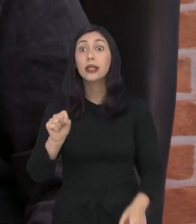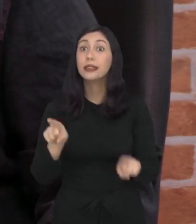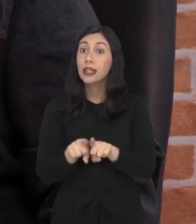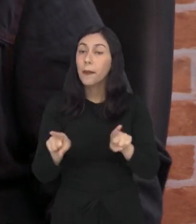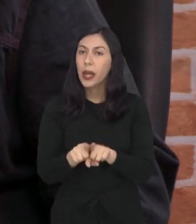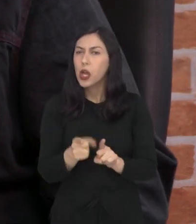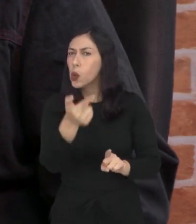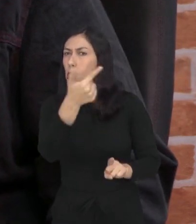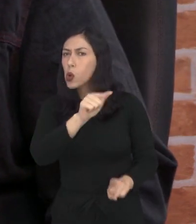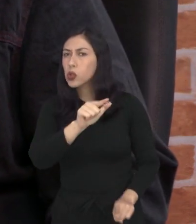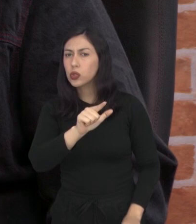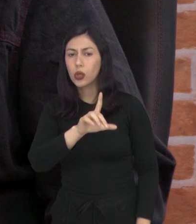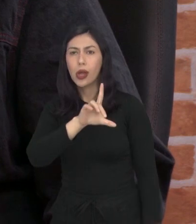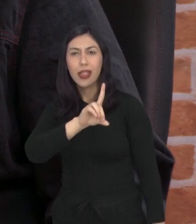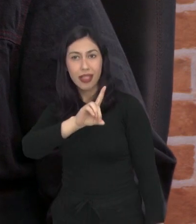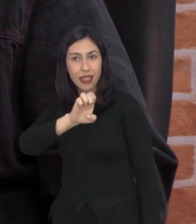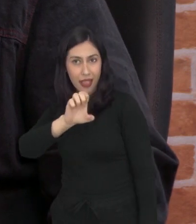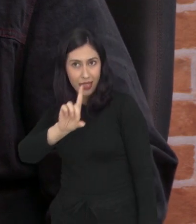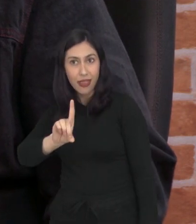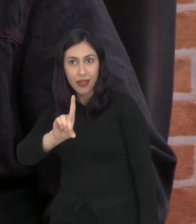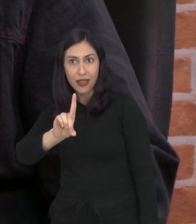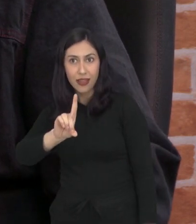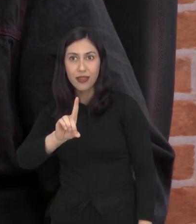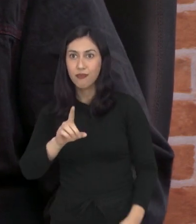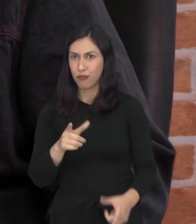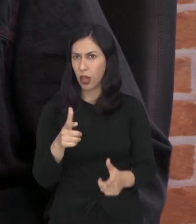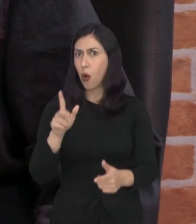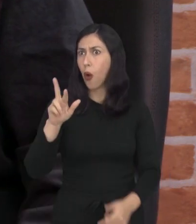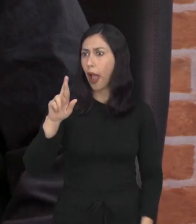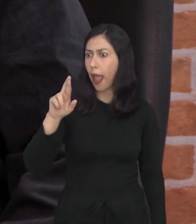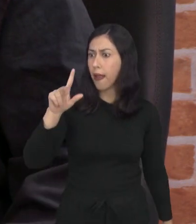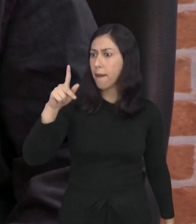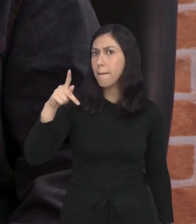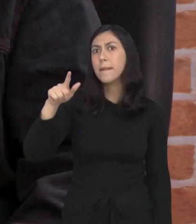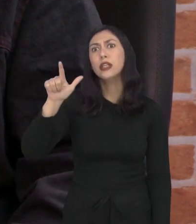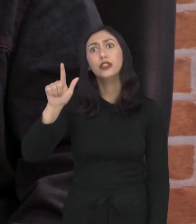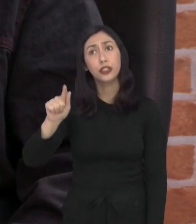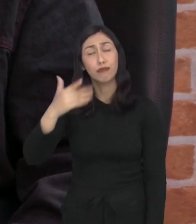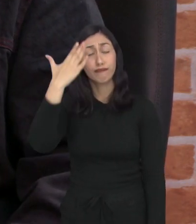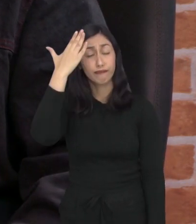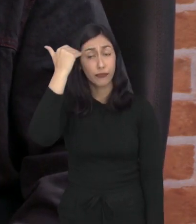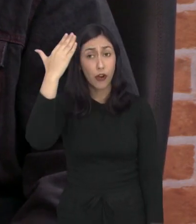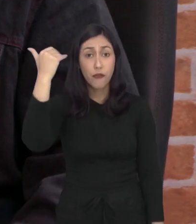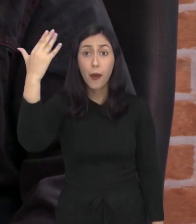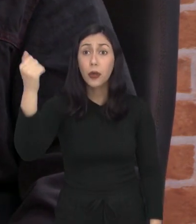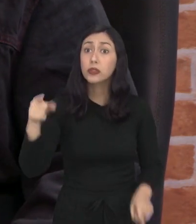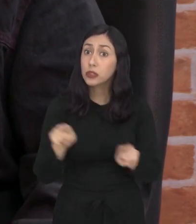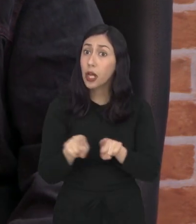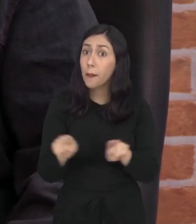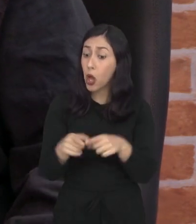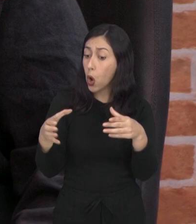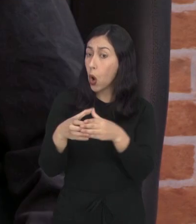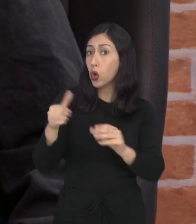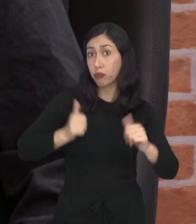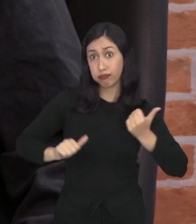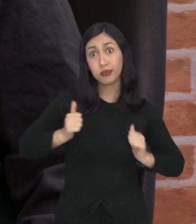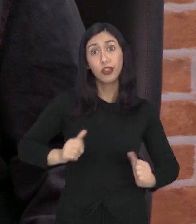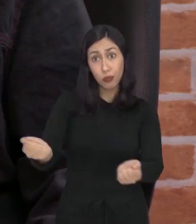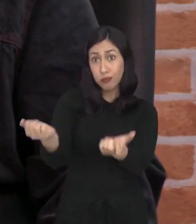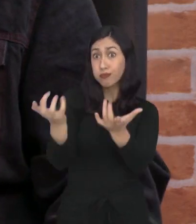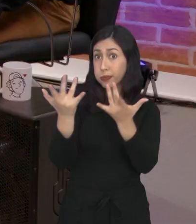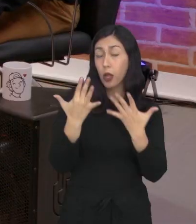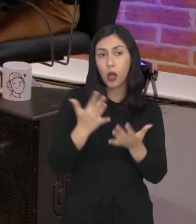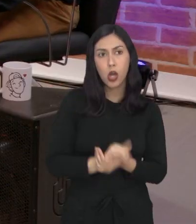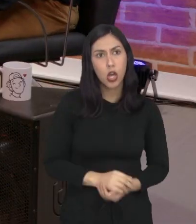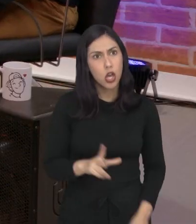and Dragons, que é o filme do D&D, que é um RPG muito famoso mundialmente. E o elenco tava na nossa Comic Con. Caraca, então